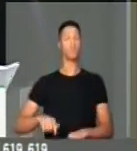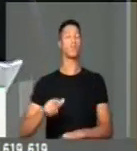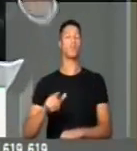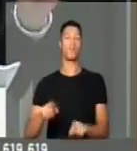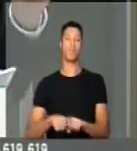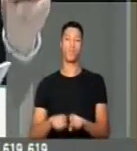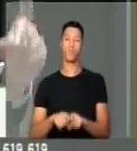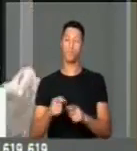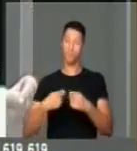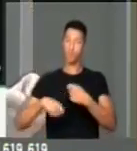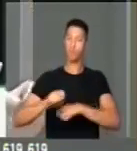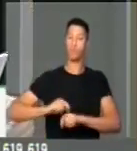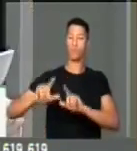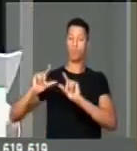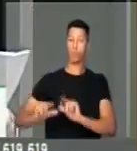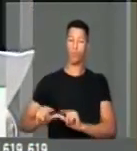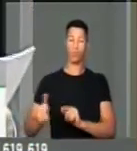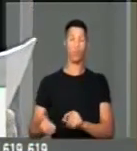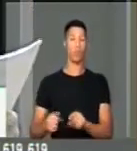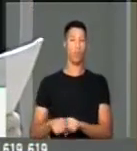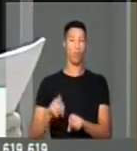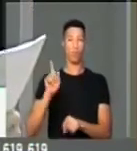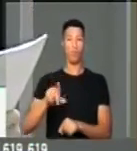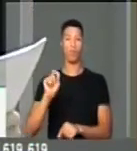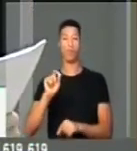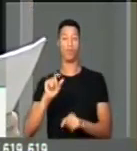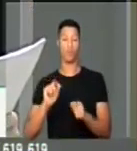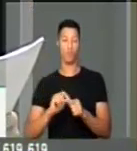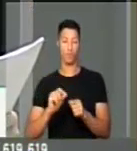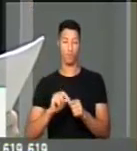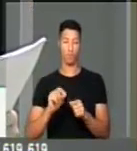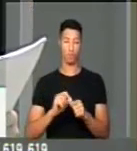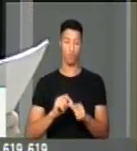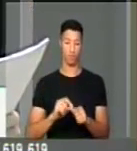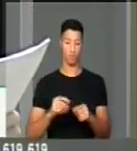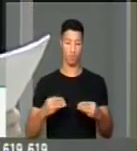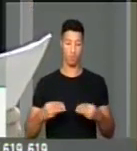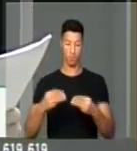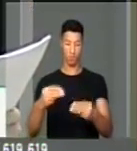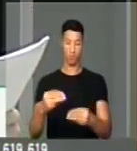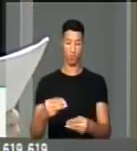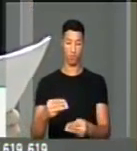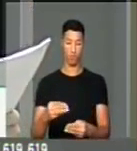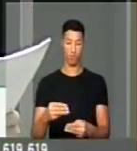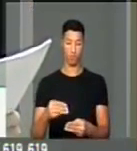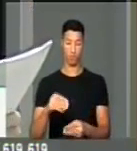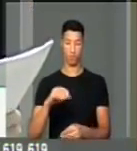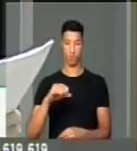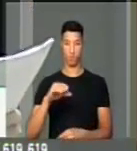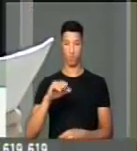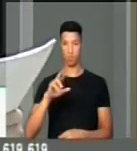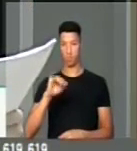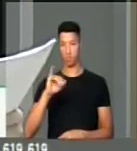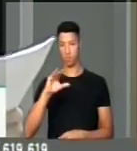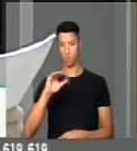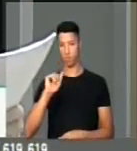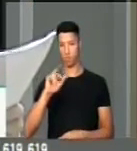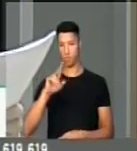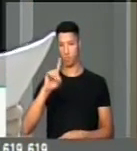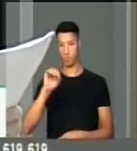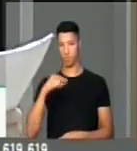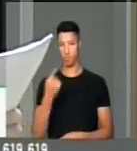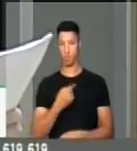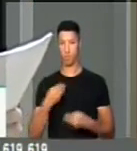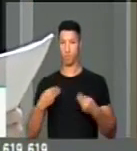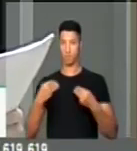precisa economizar. E é o que está fazendo o ministro Ricardo Barros, o